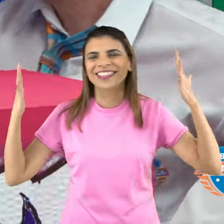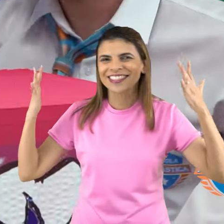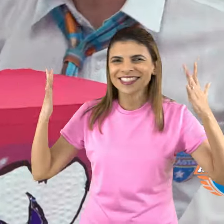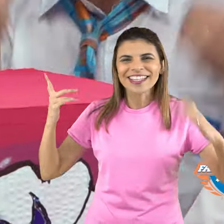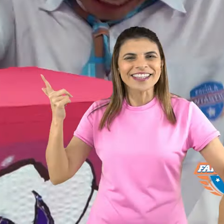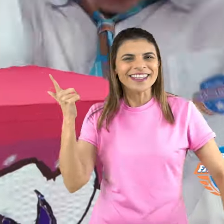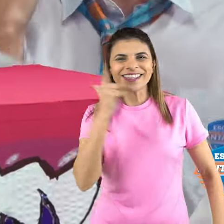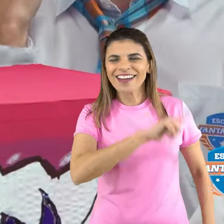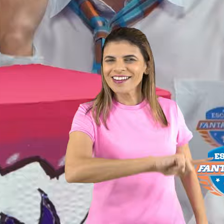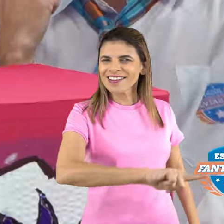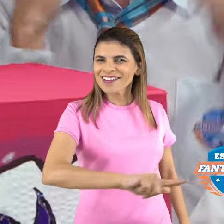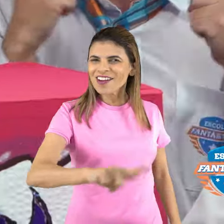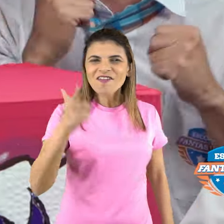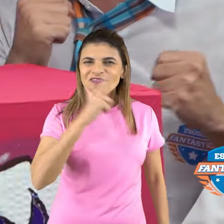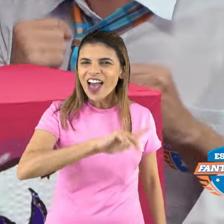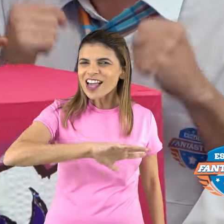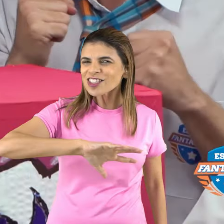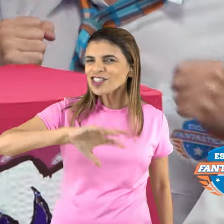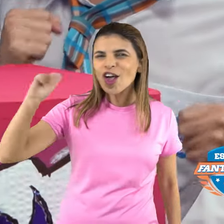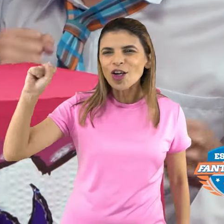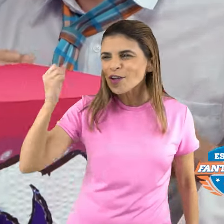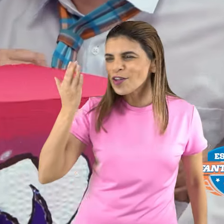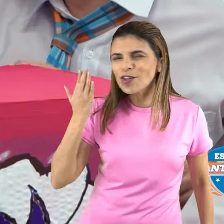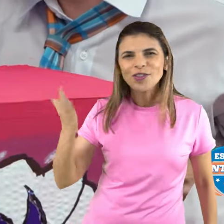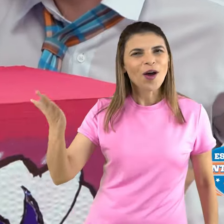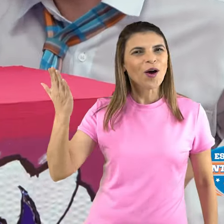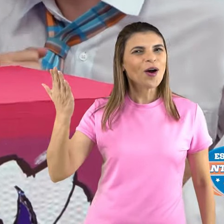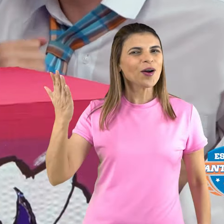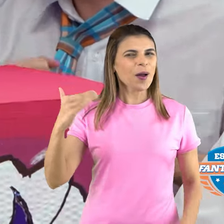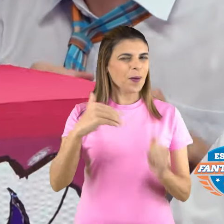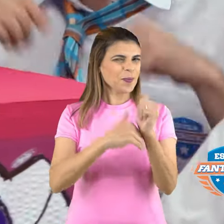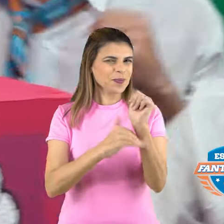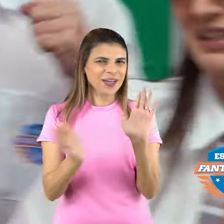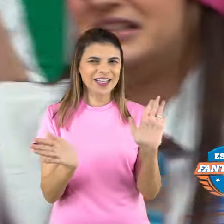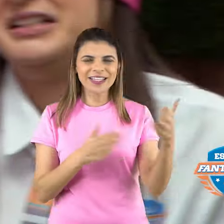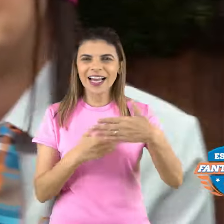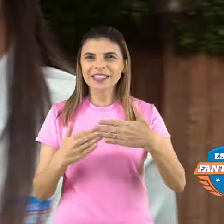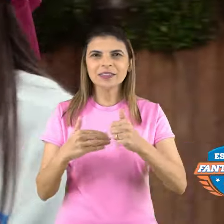Temos uma vencedora do desafio da caixa misteriosa!